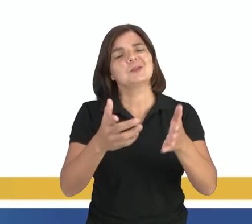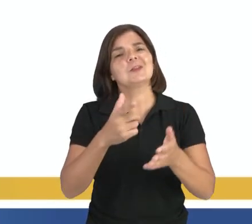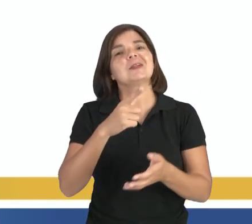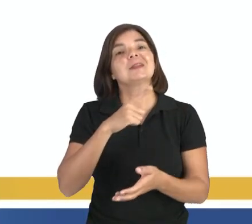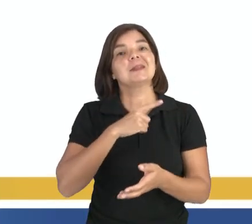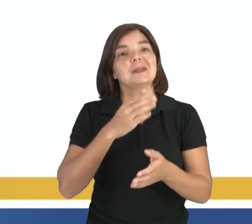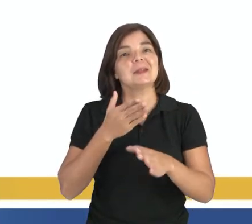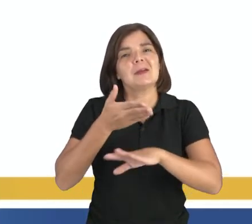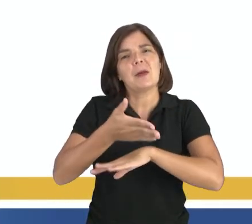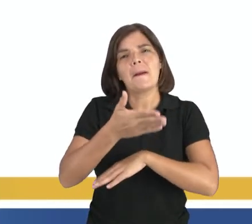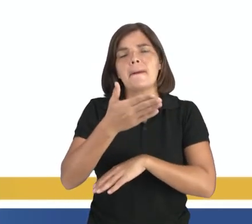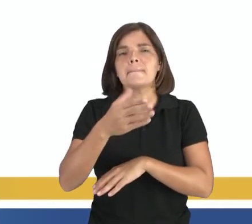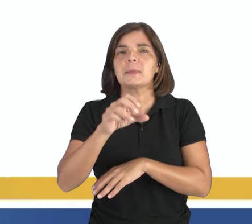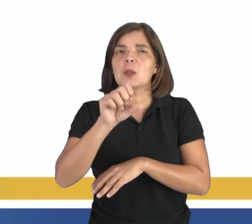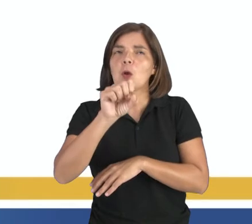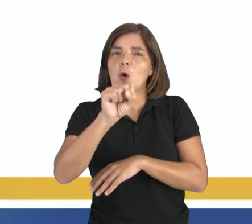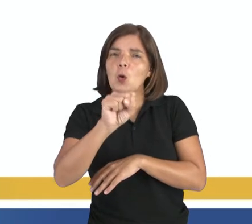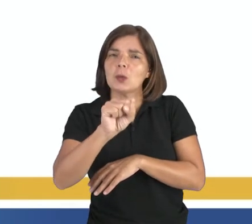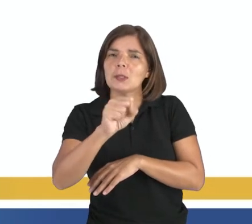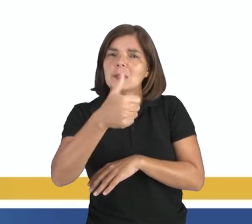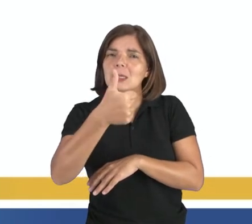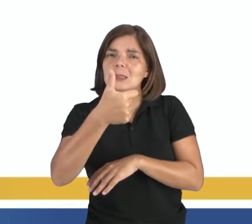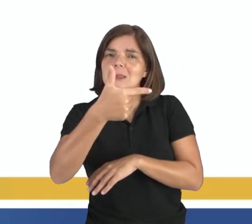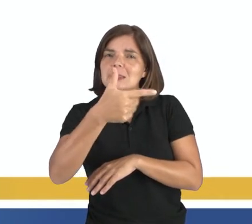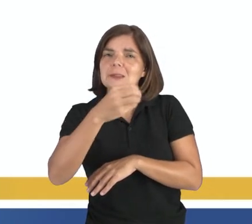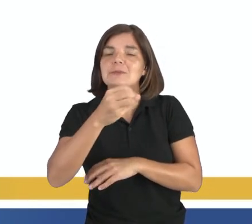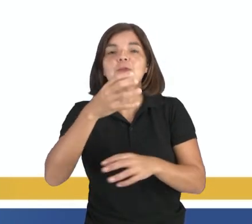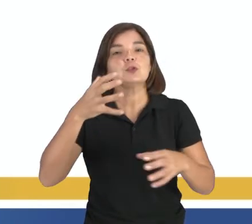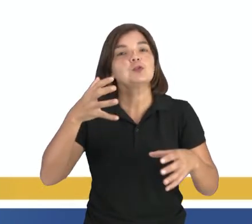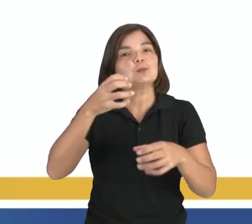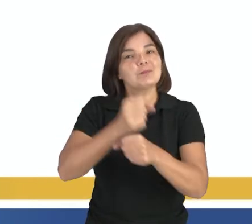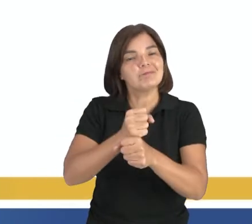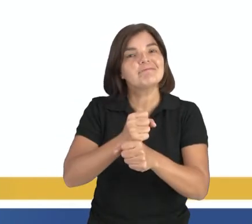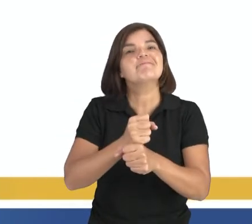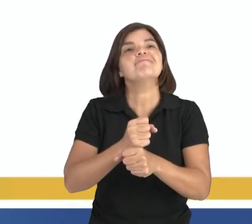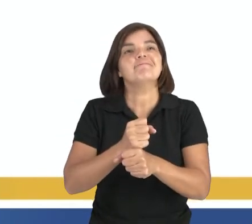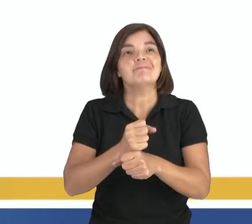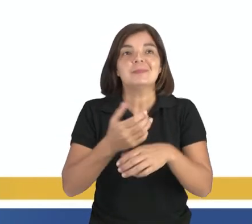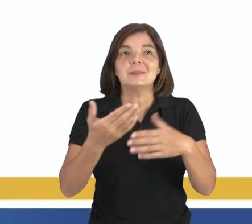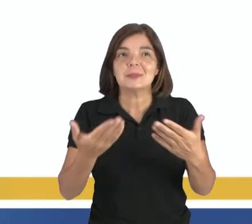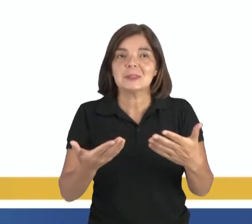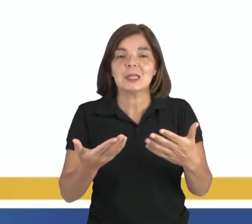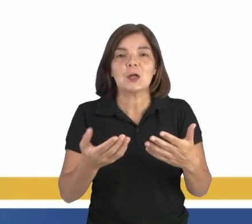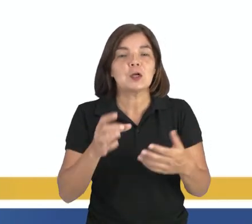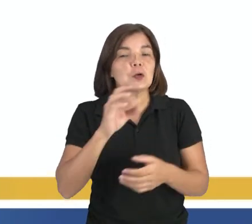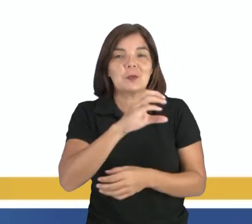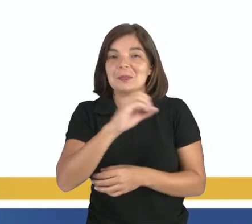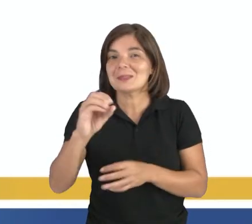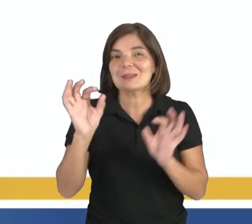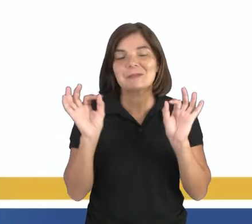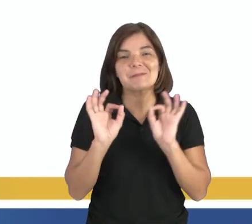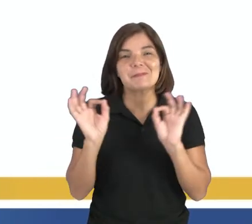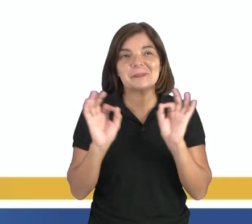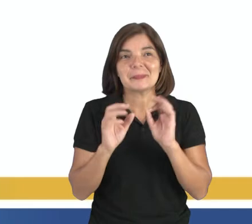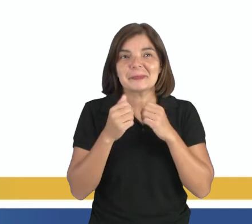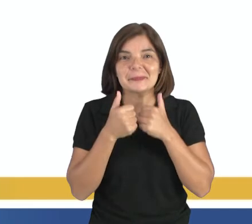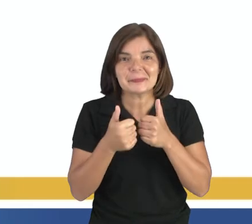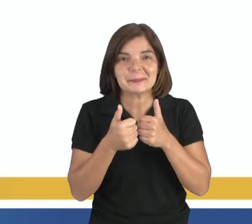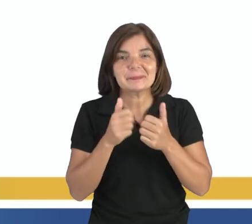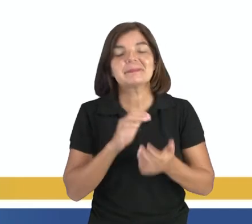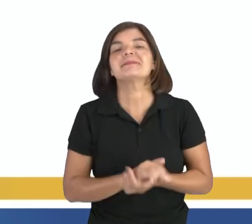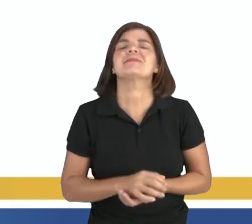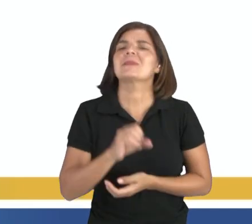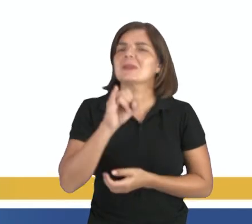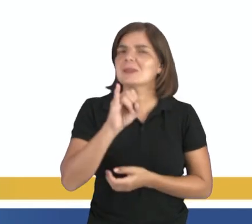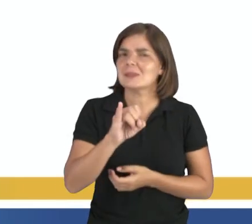está entre 80 e 120 pontos, né? Então, já não vai ser 0, tá certo?